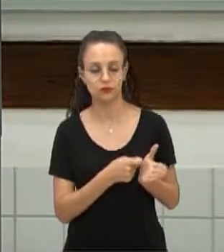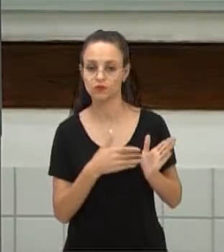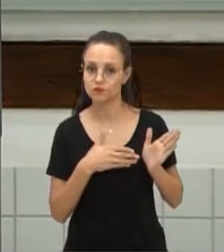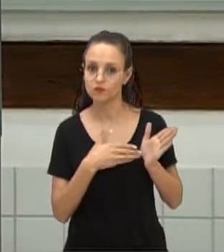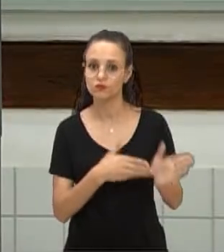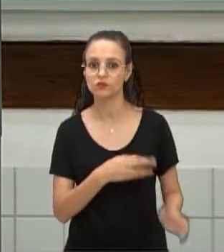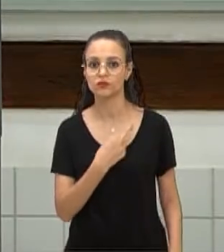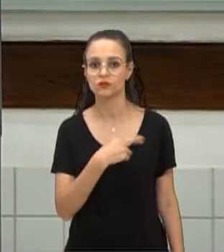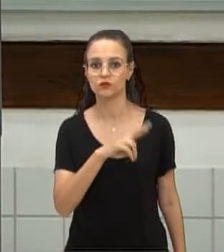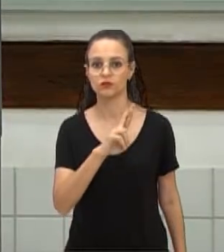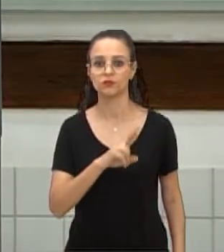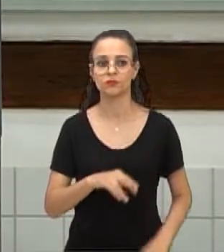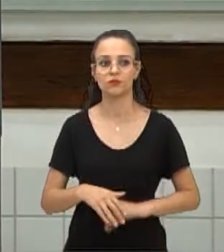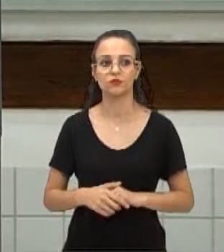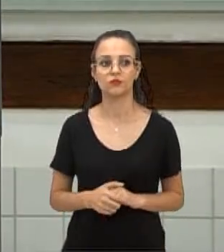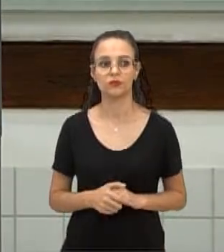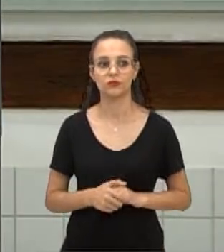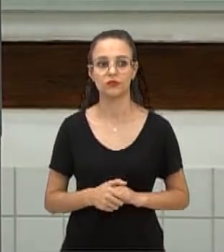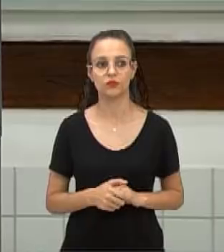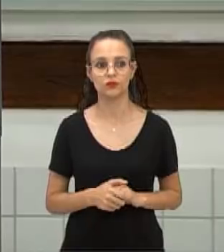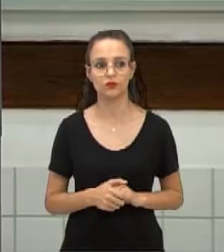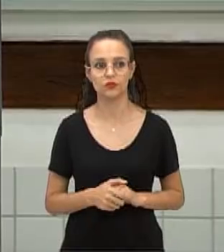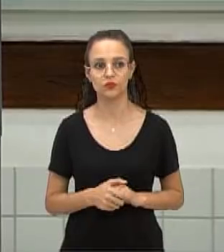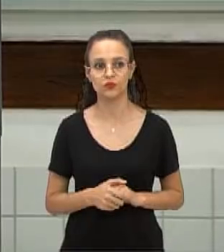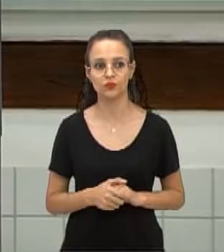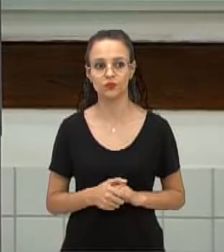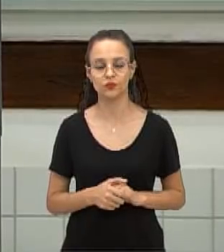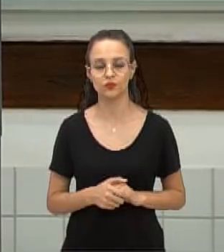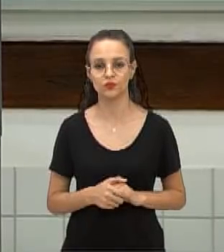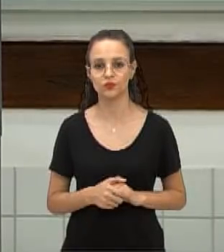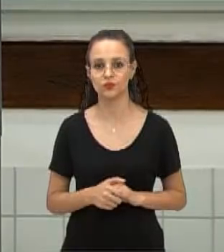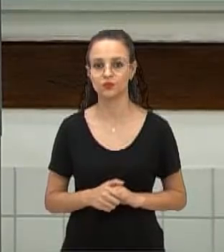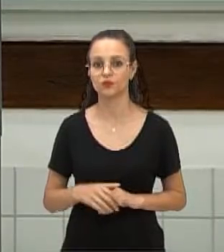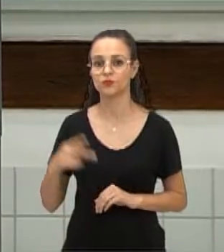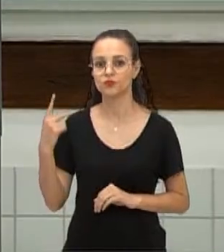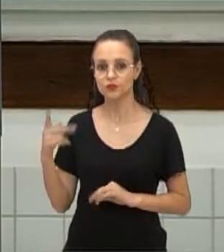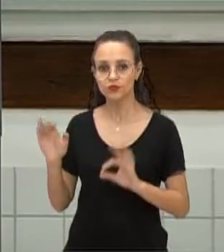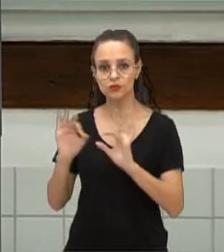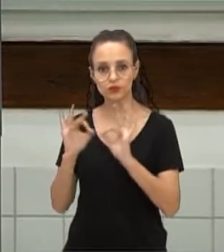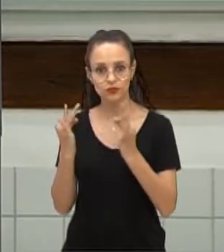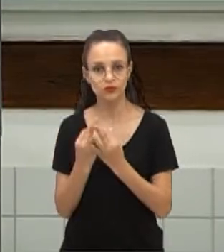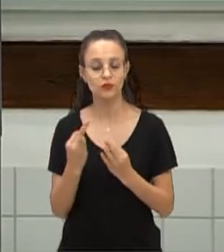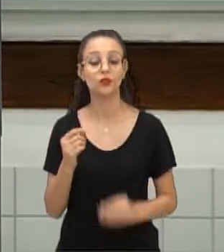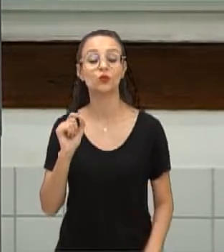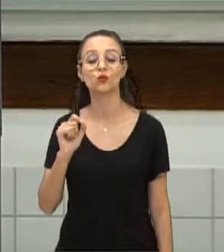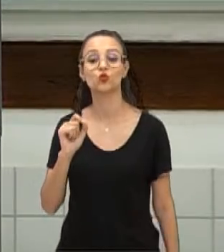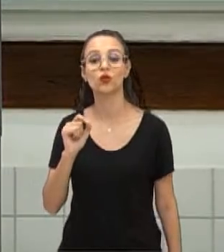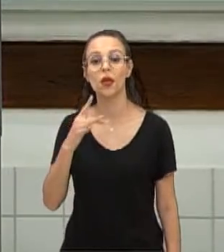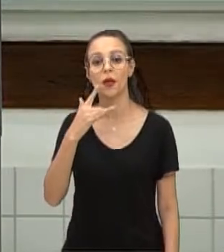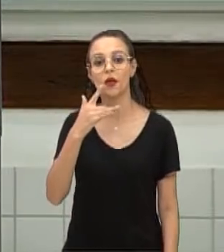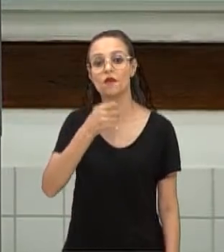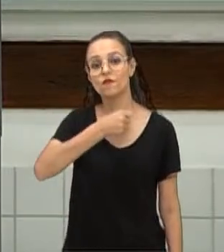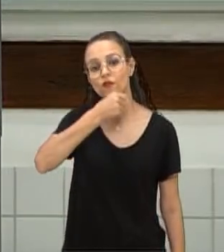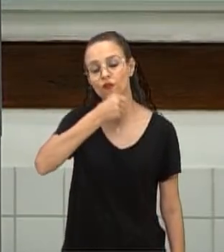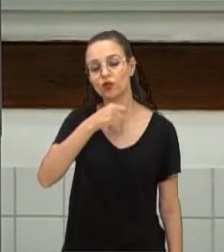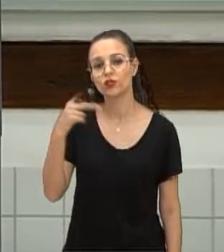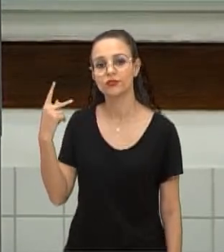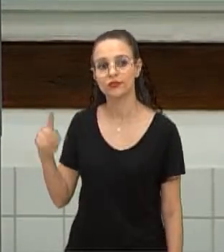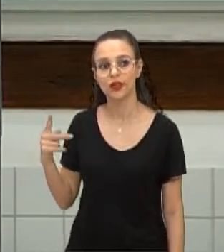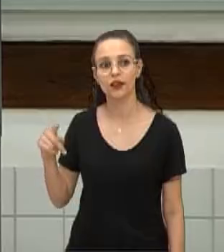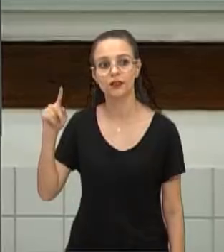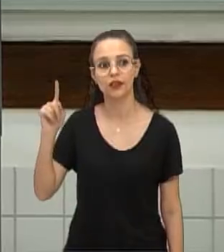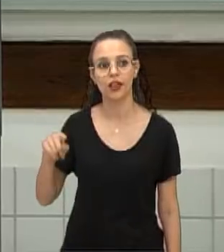religiosa. Tá? Tem uma particularidade na sua família, ele é neto de Erasmus